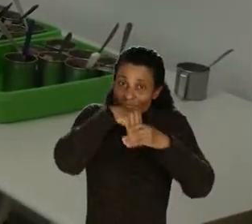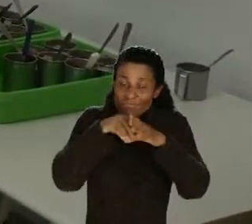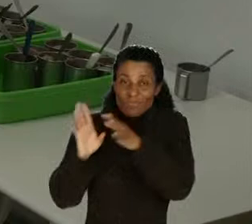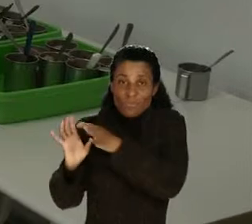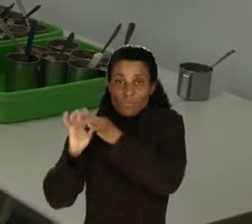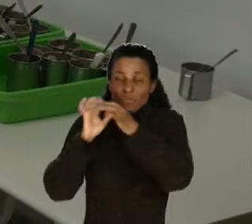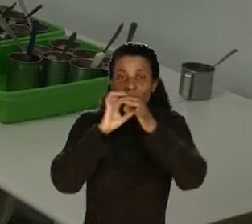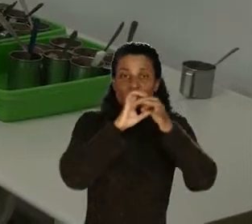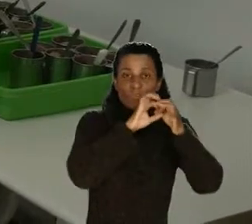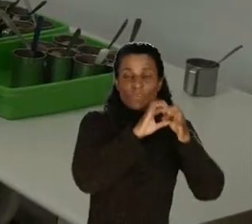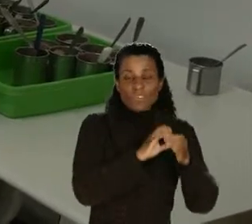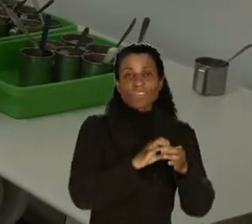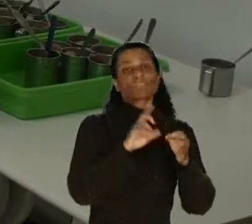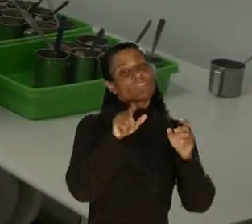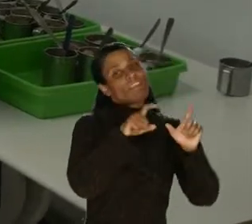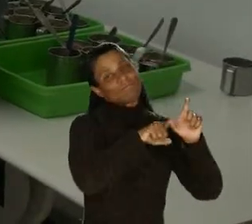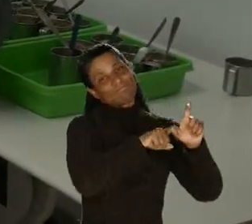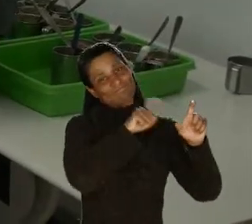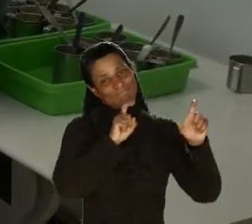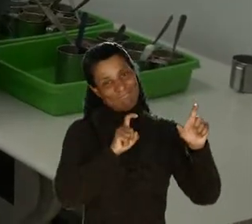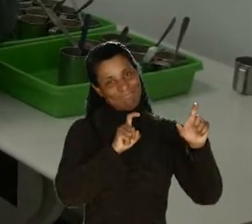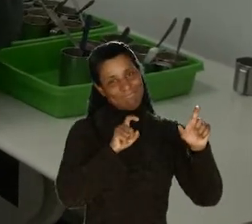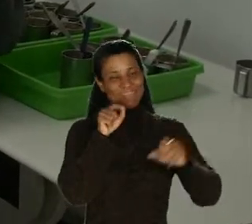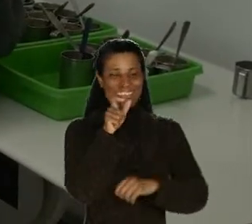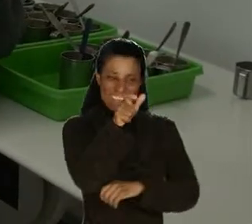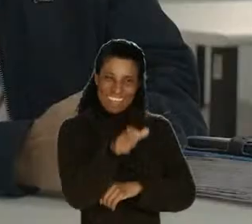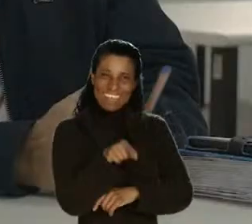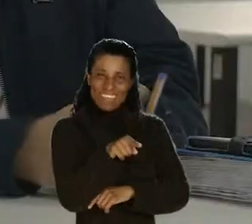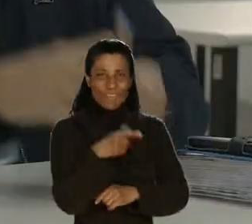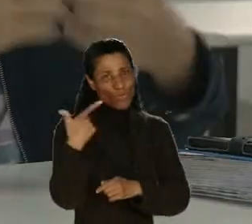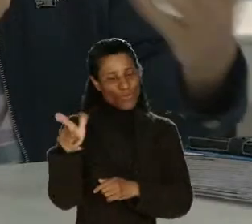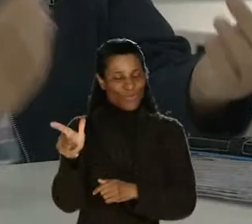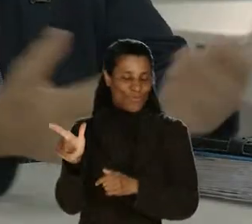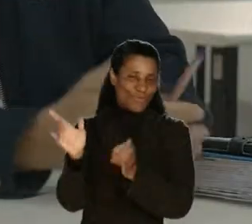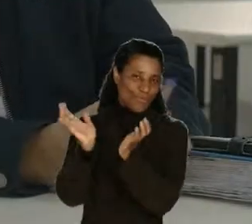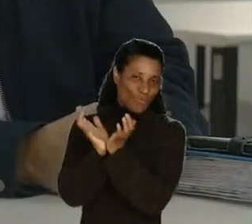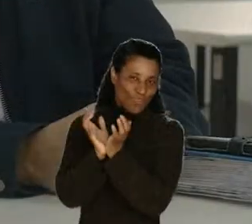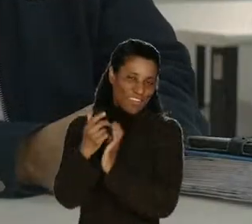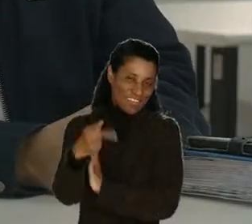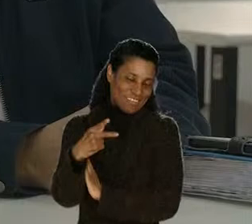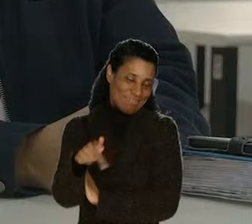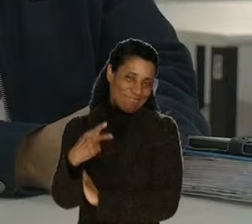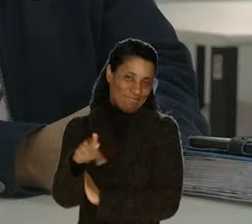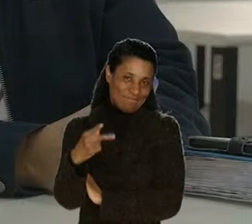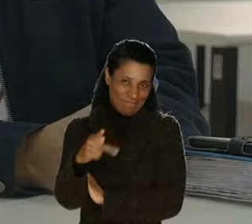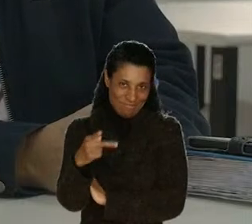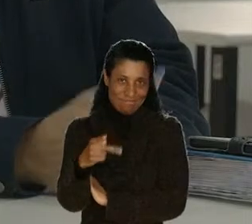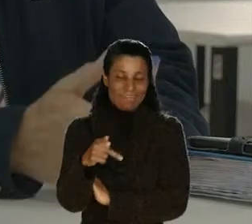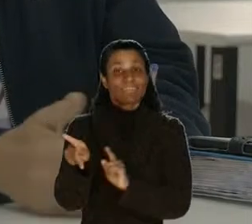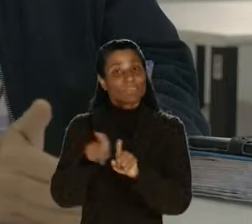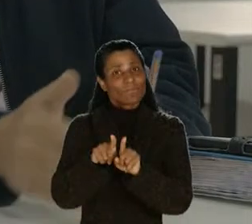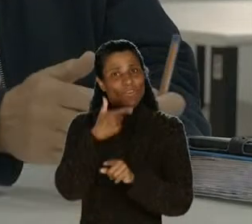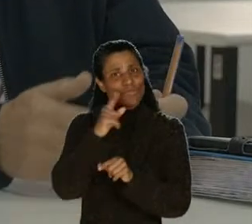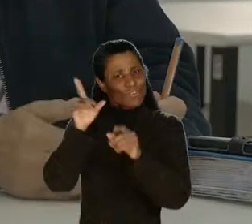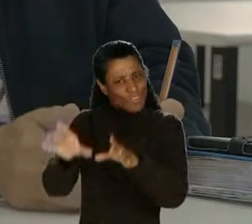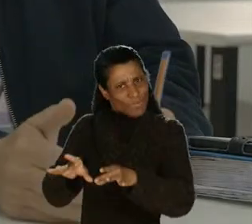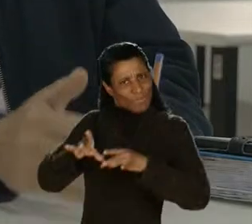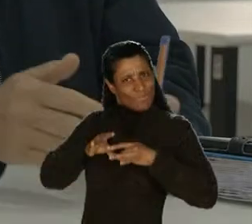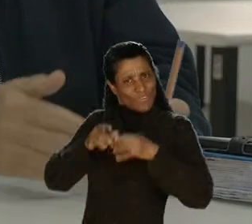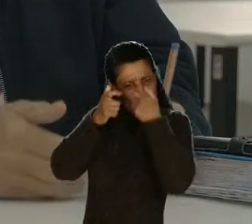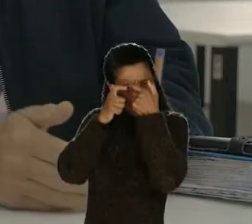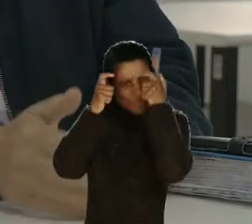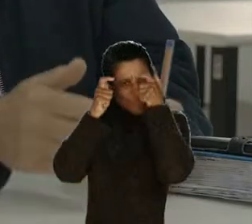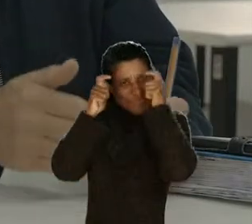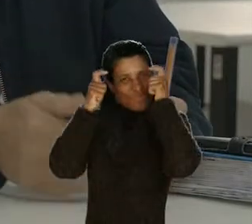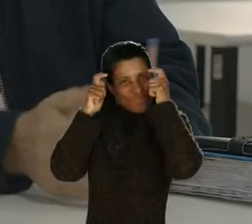inserido dentro desse contexto de chamada autonomia. E o Andrew e muitos outros colegas dele, ao longo do tempo, foram